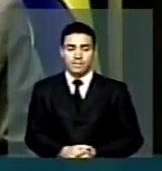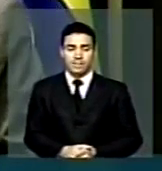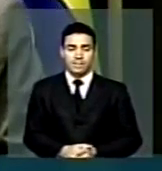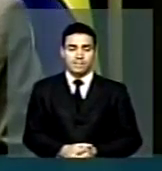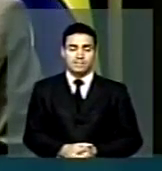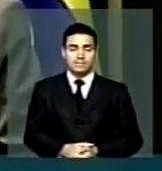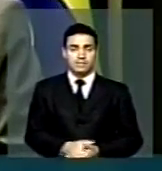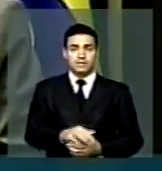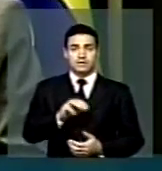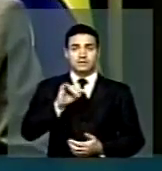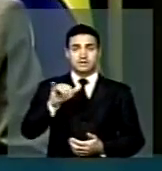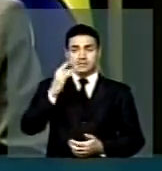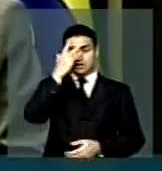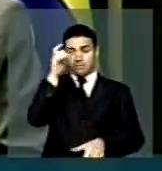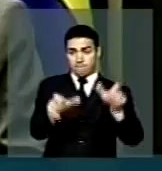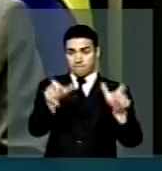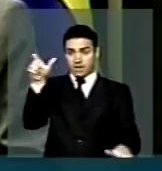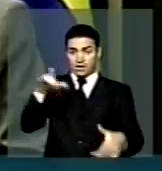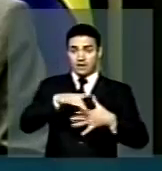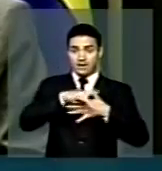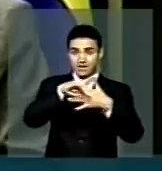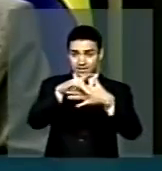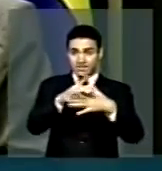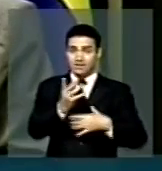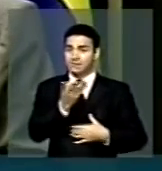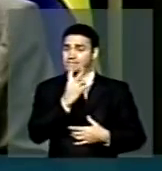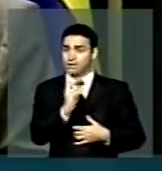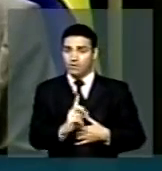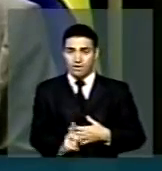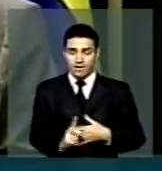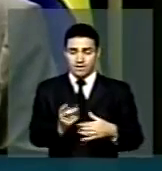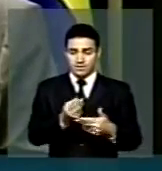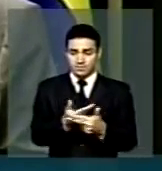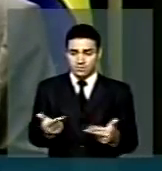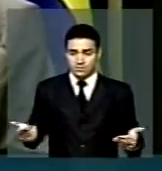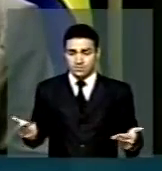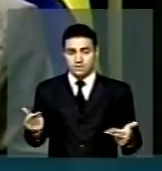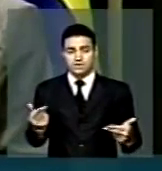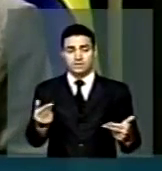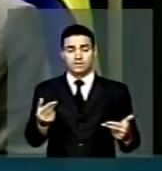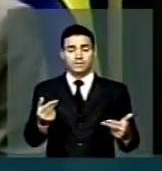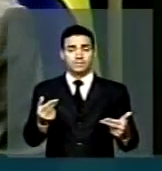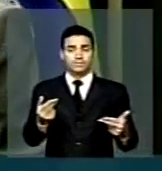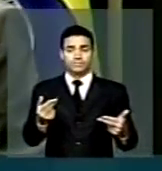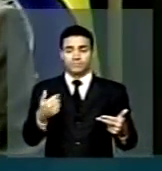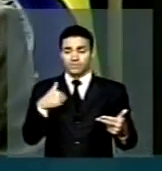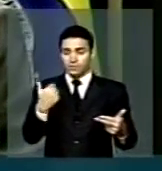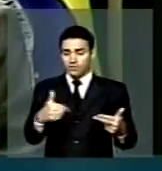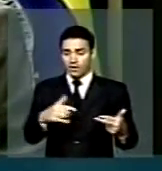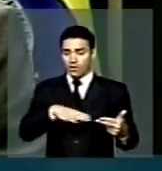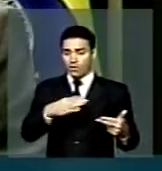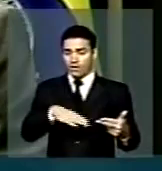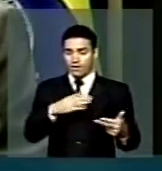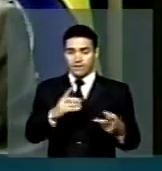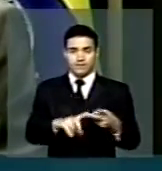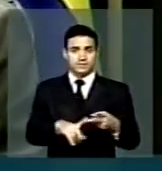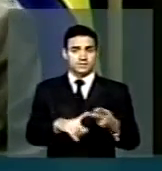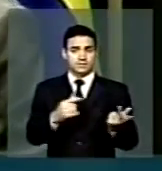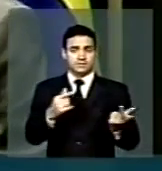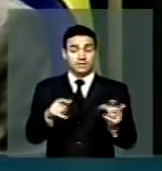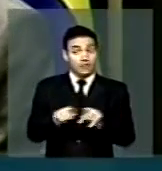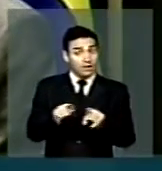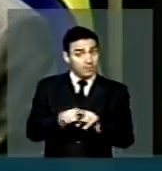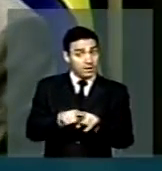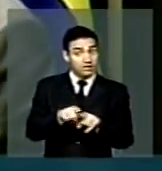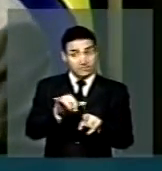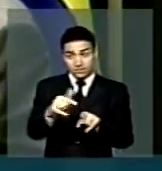Se os líderes não têm conhecimento das coisas, não têm ousadia e também não têm a